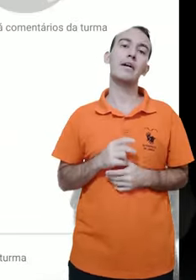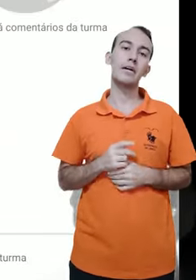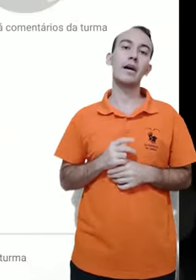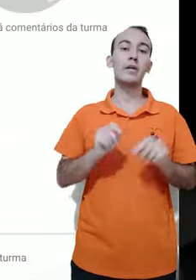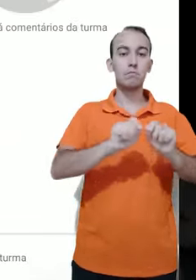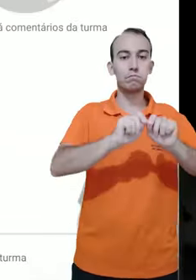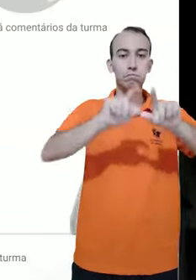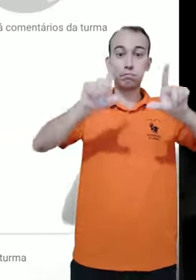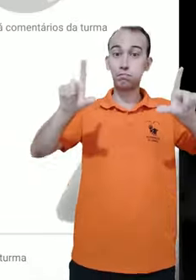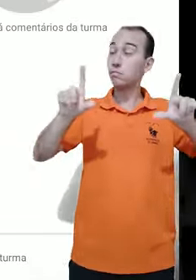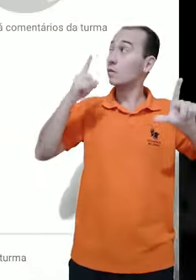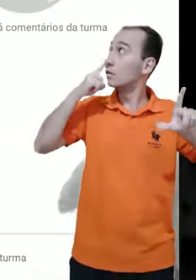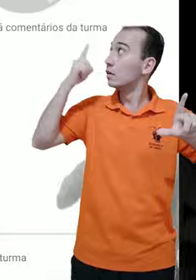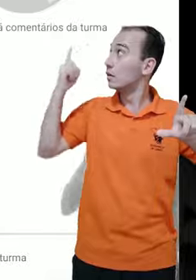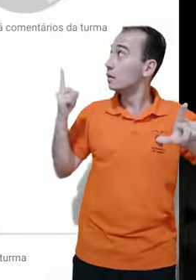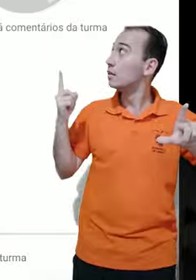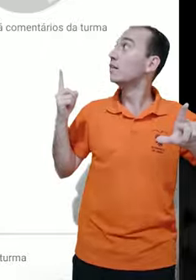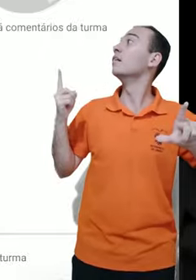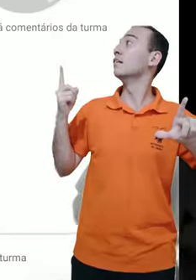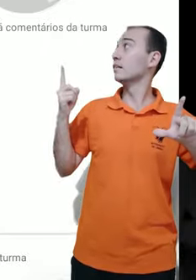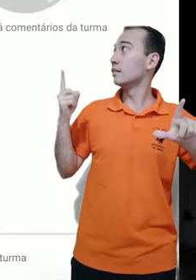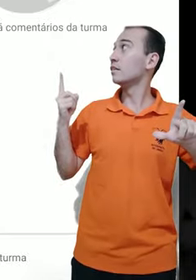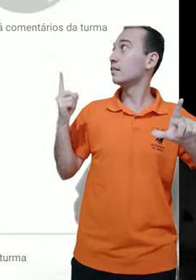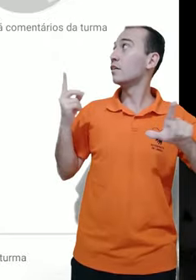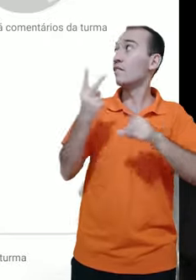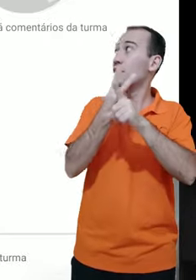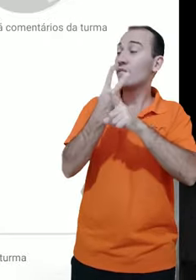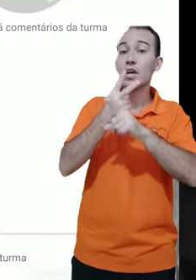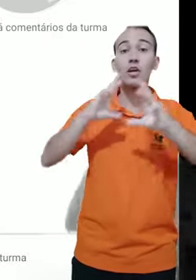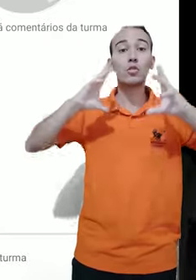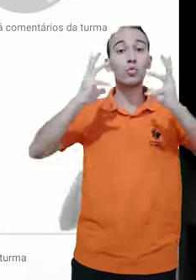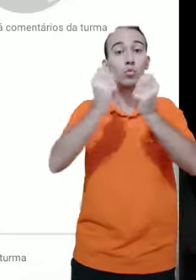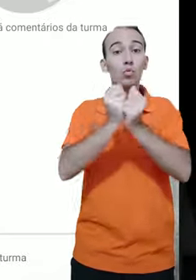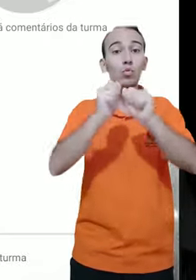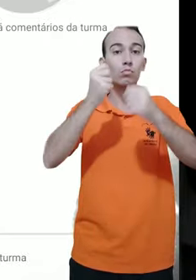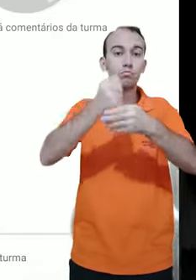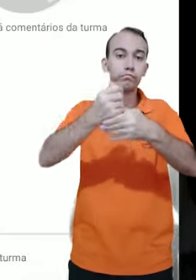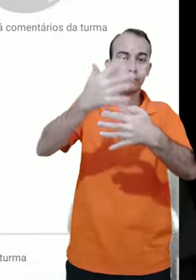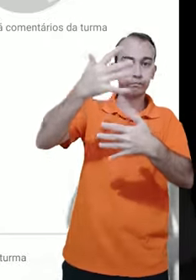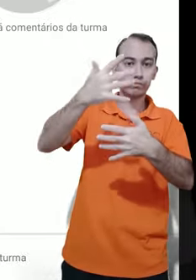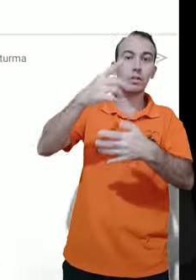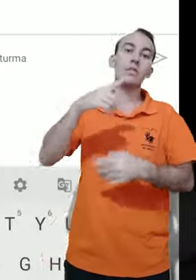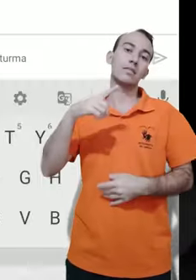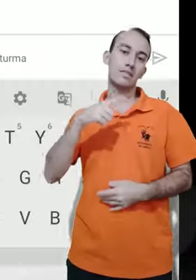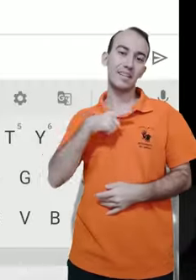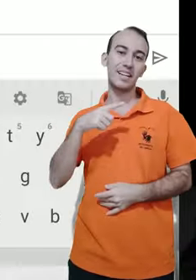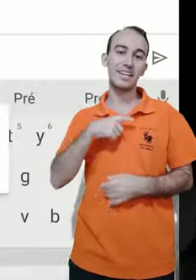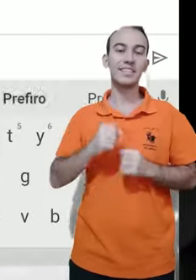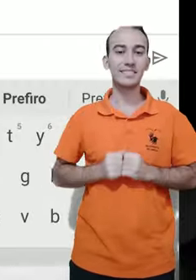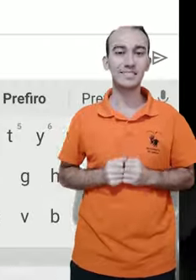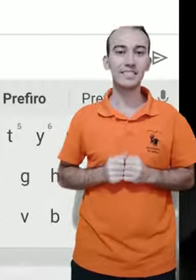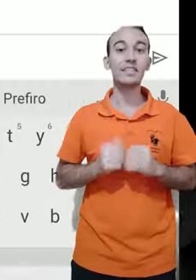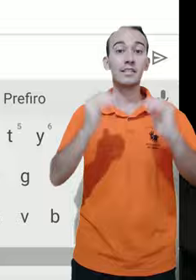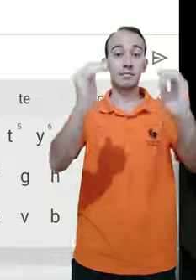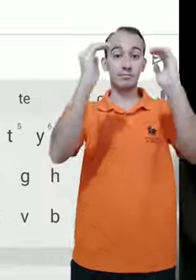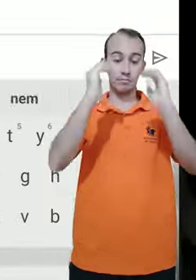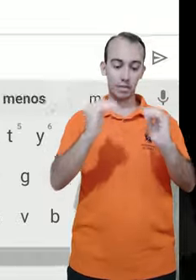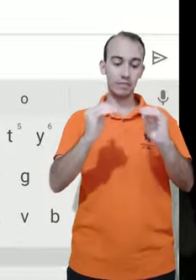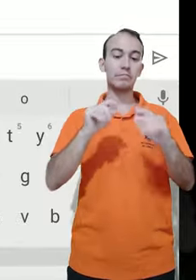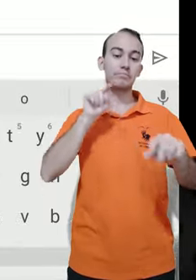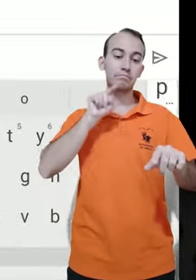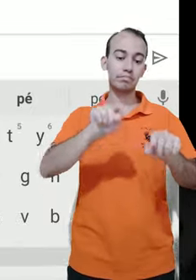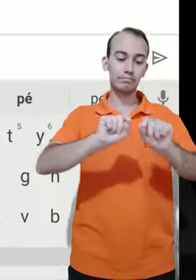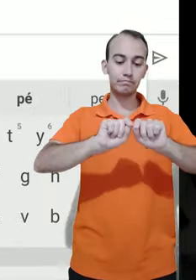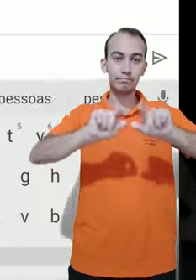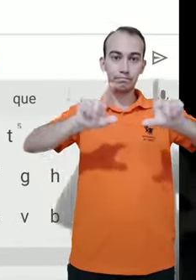ao clicar você é direcionada para essa tela onde pode visualizar todos os comentários da turma desse conteúdo e na